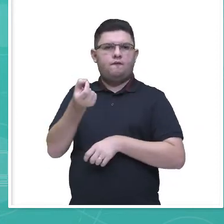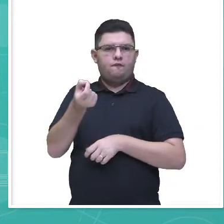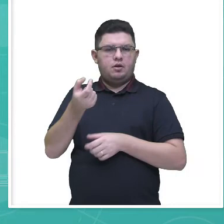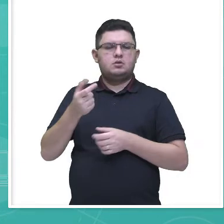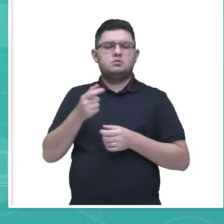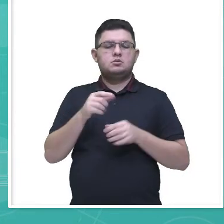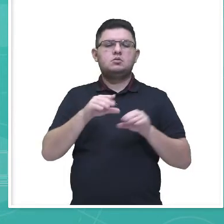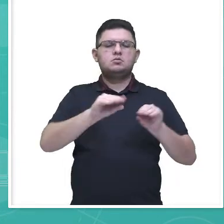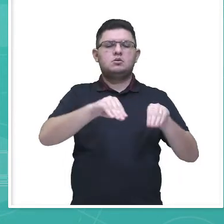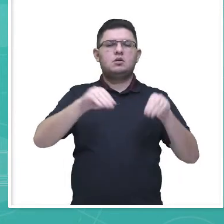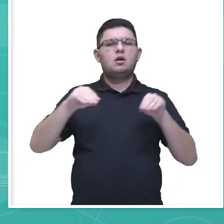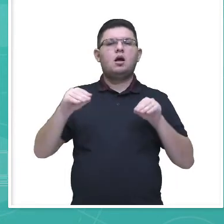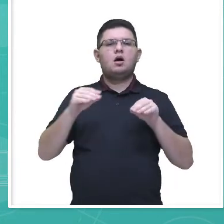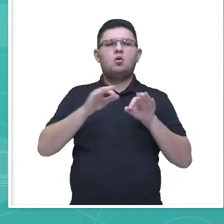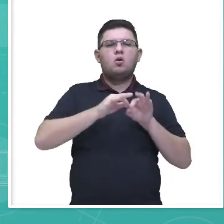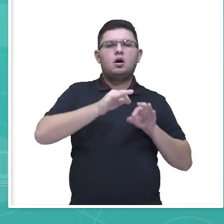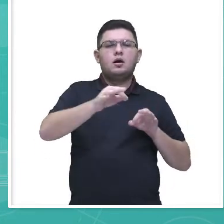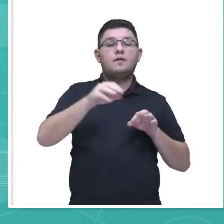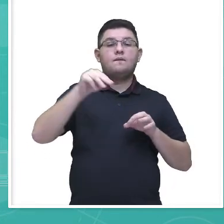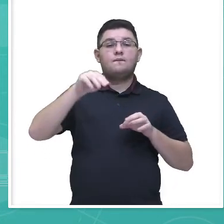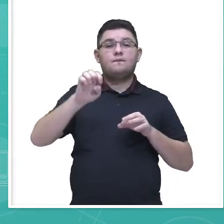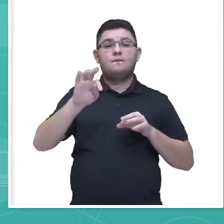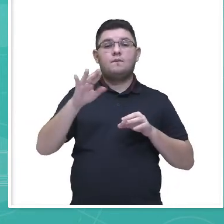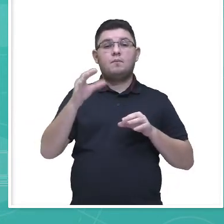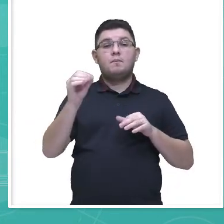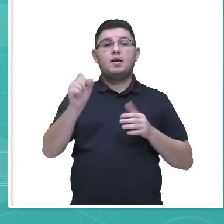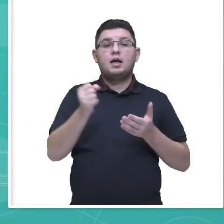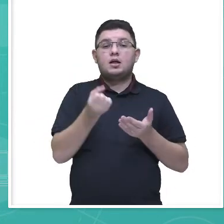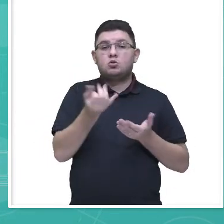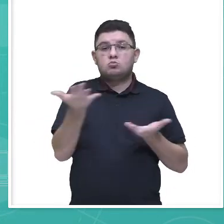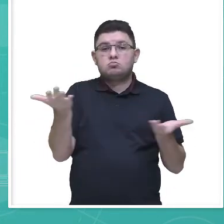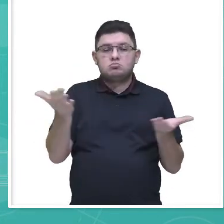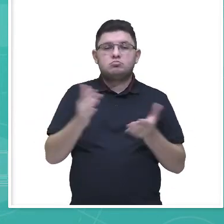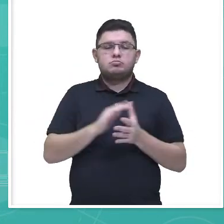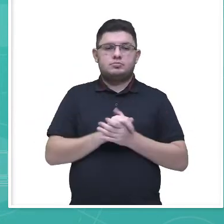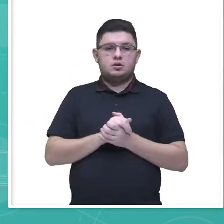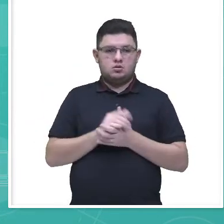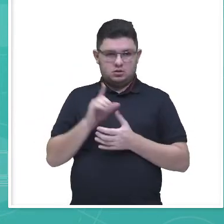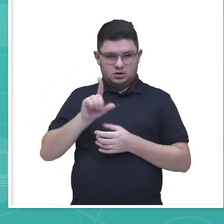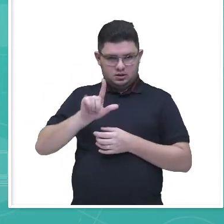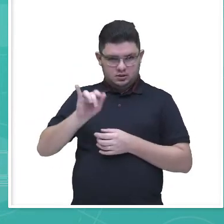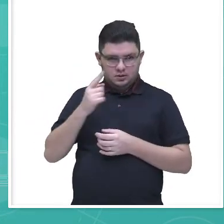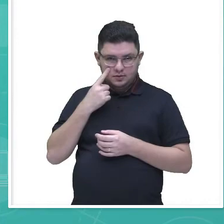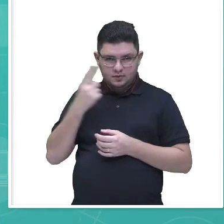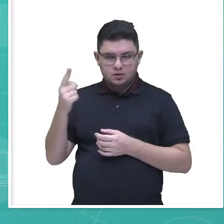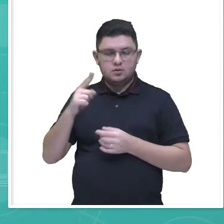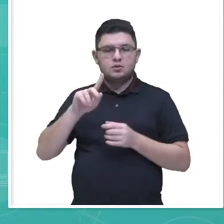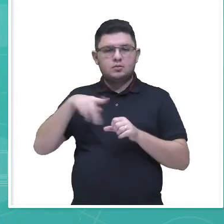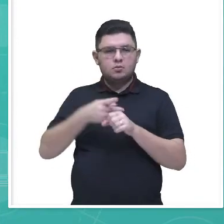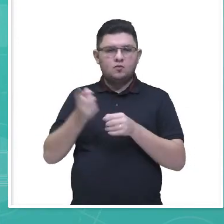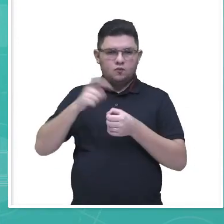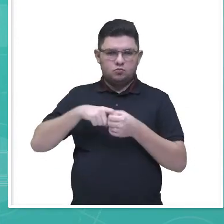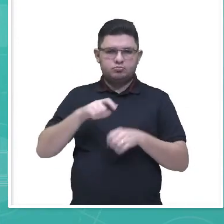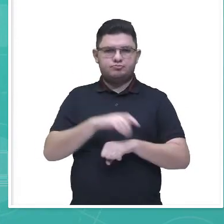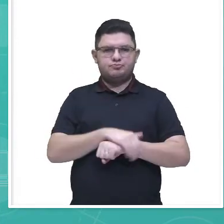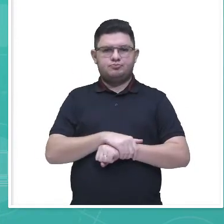comprar de fita de cetim, certo? Então, essa é a nossa DLI. Boa atividade para vocês, daqui a pouco a gente retorna.